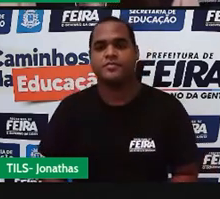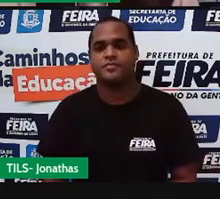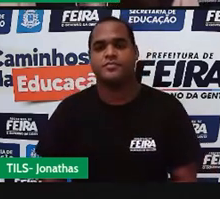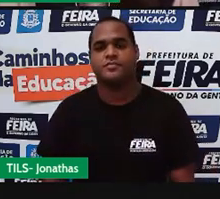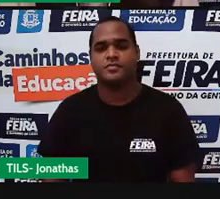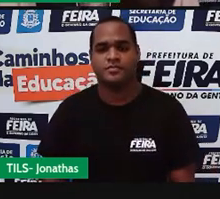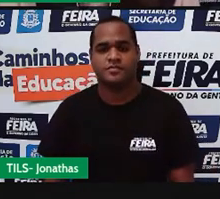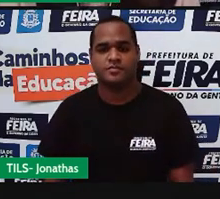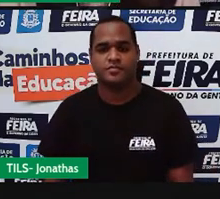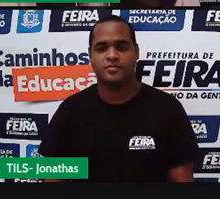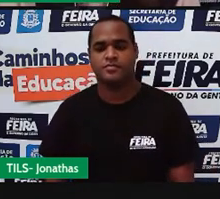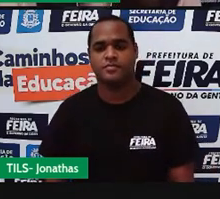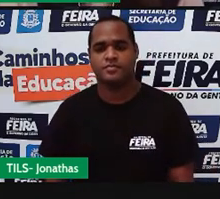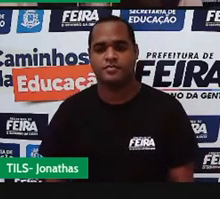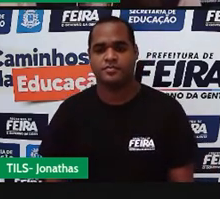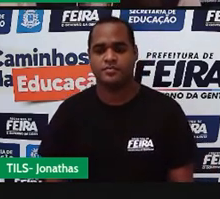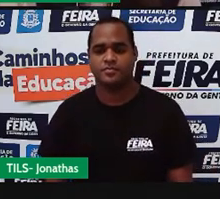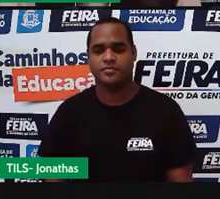prestar atenção